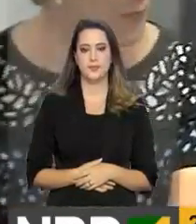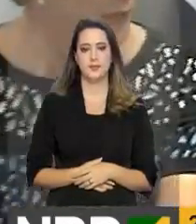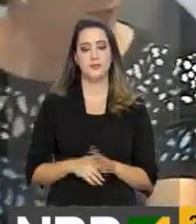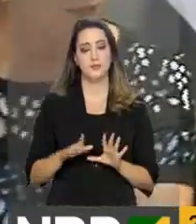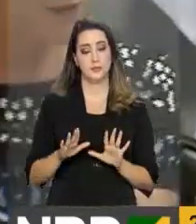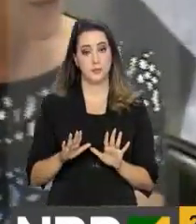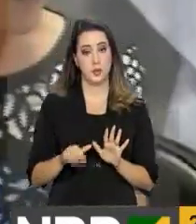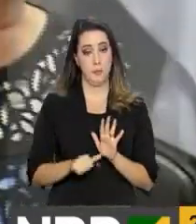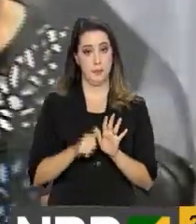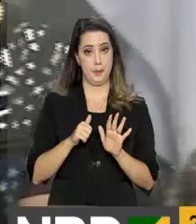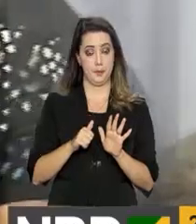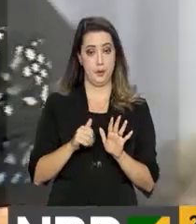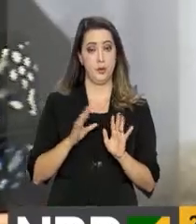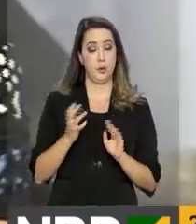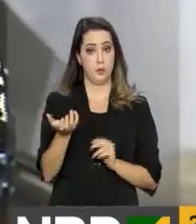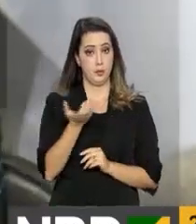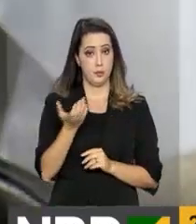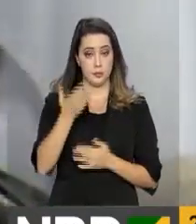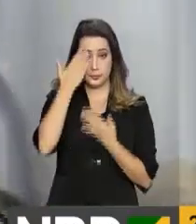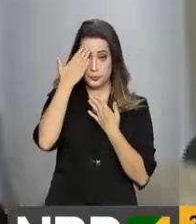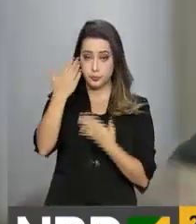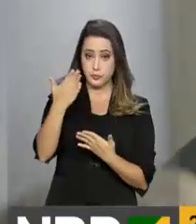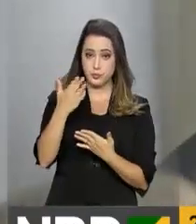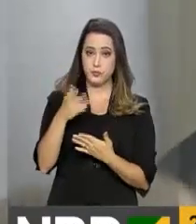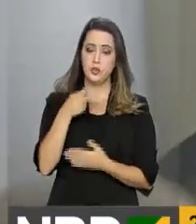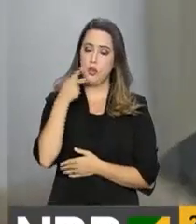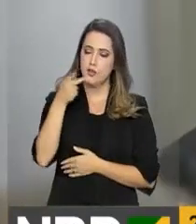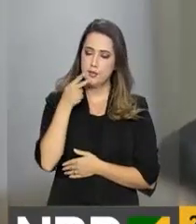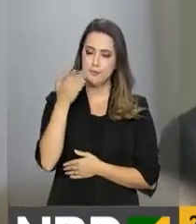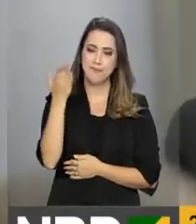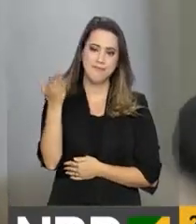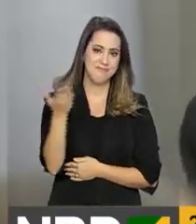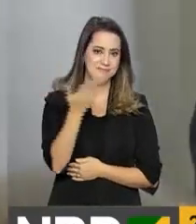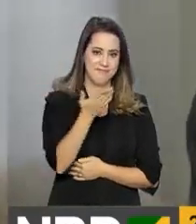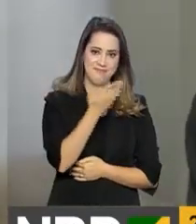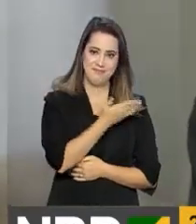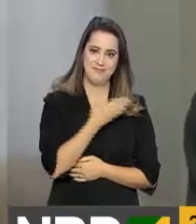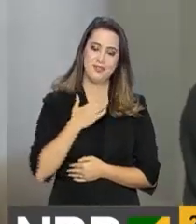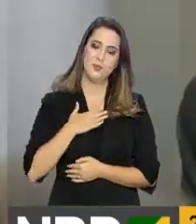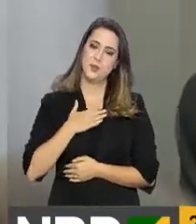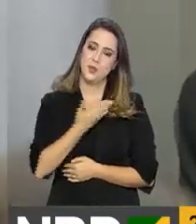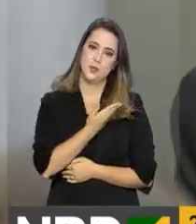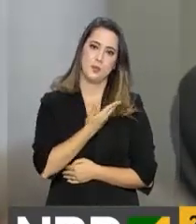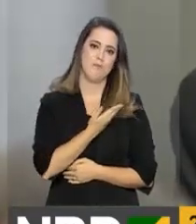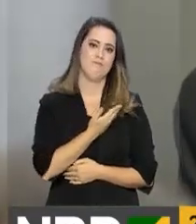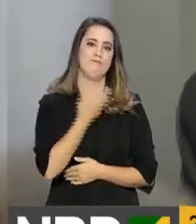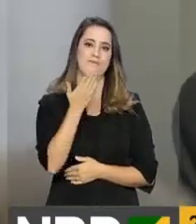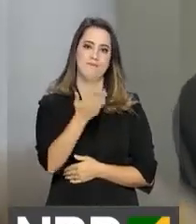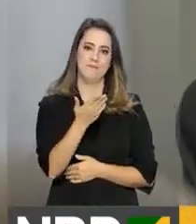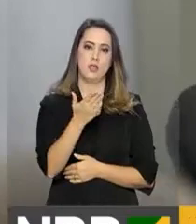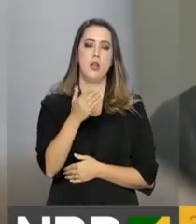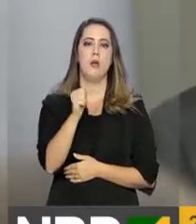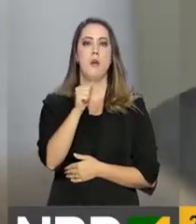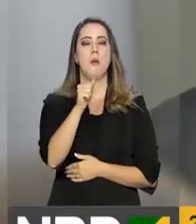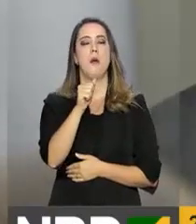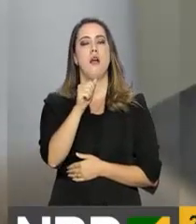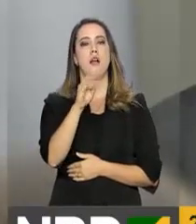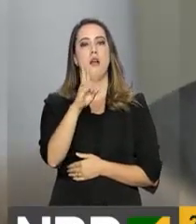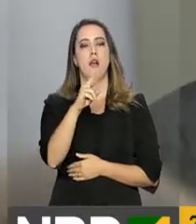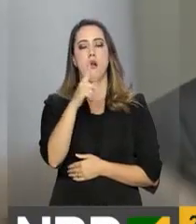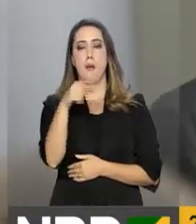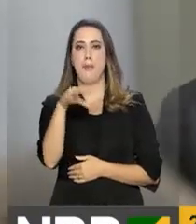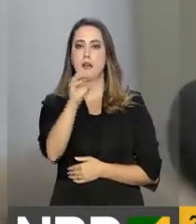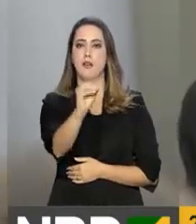Em primeiro lugar, eu quero agradecer muitíssimo as delicadíssimas palavras de meus queridos amigos Abraham Scheisman, do Ives